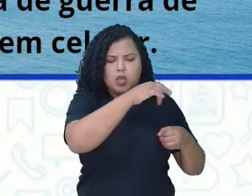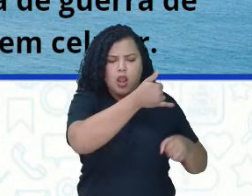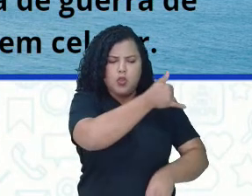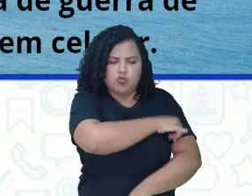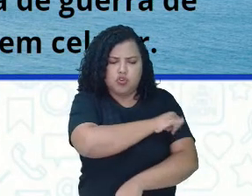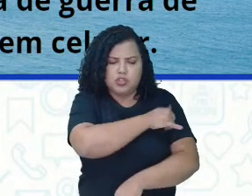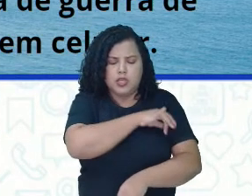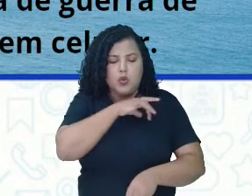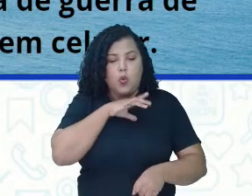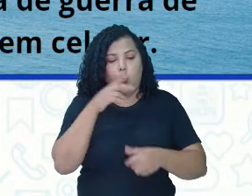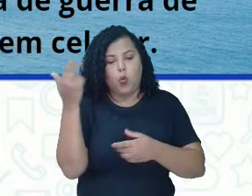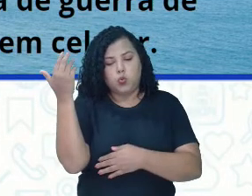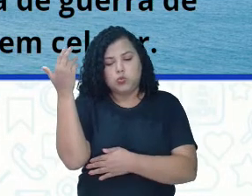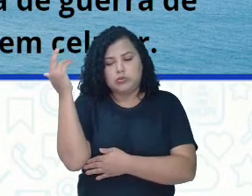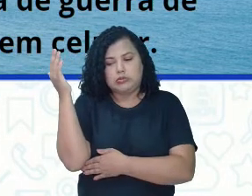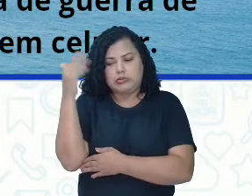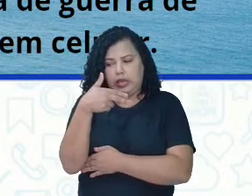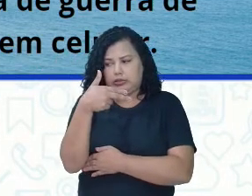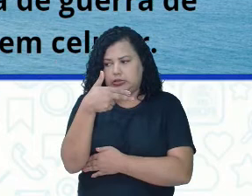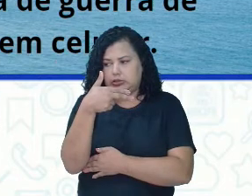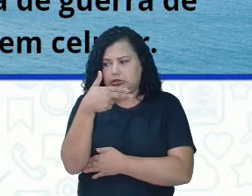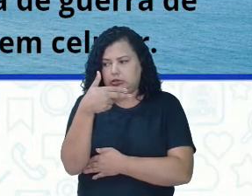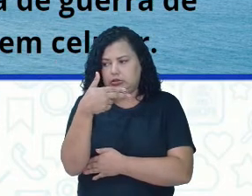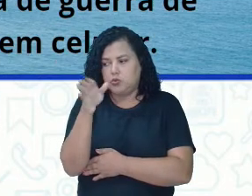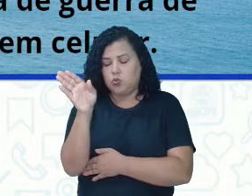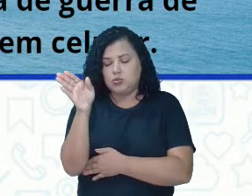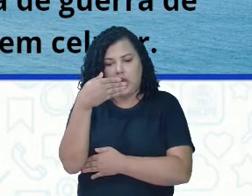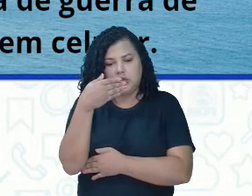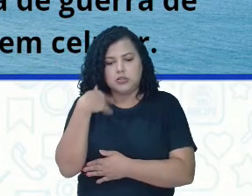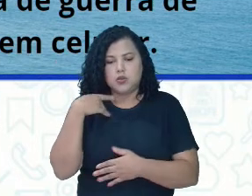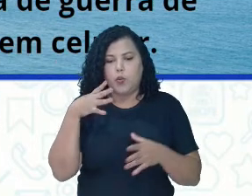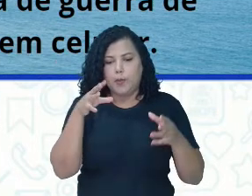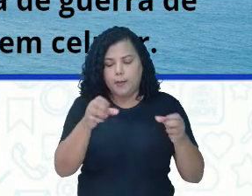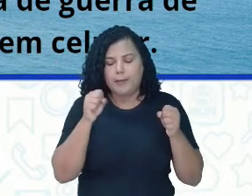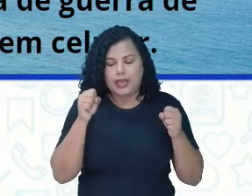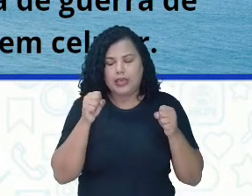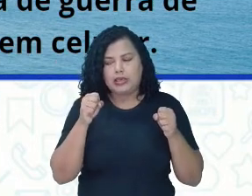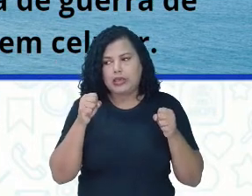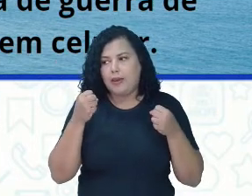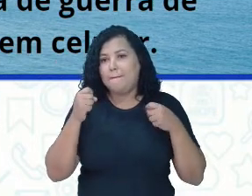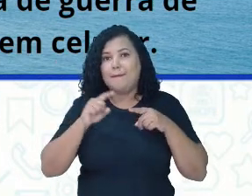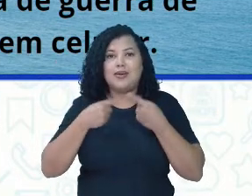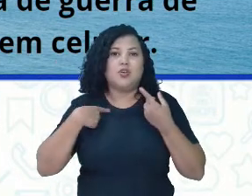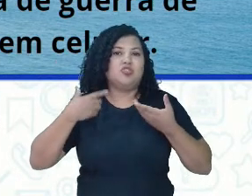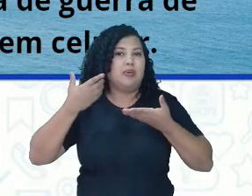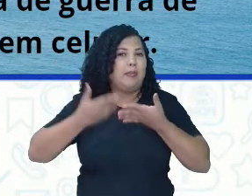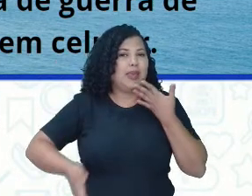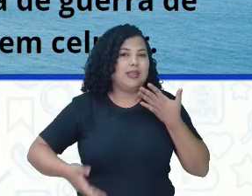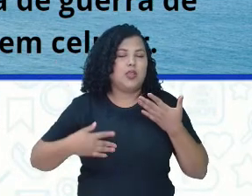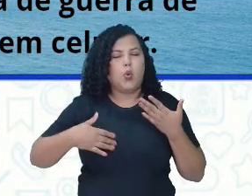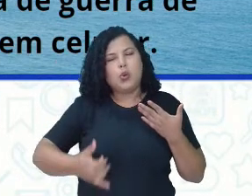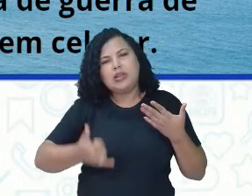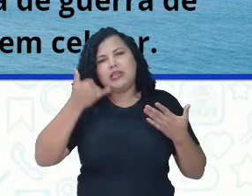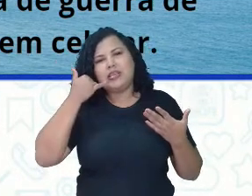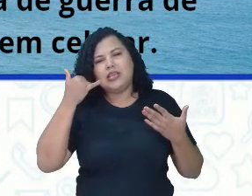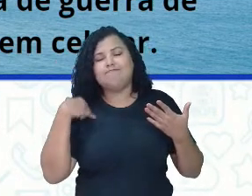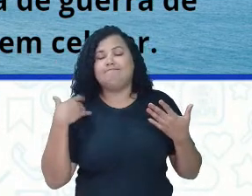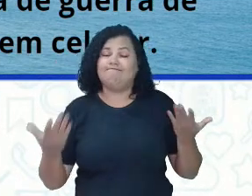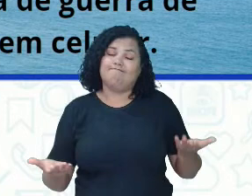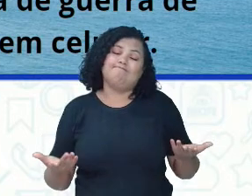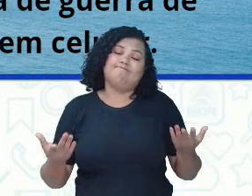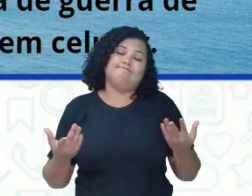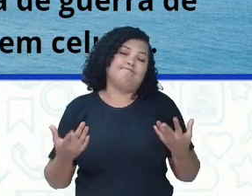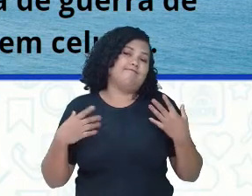Peguei um táxi no aeroporto. Deve ter caído no banco e não percebi. Tentei ligar para o meu próprio número. Deu caixa